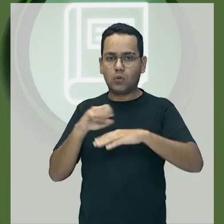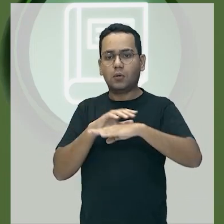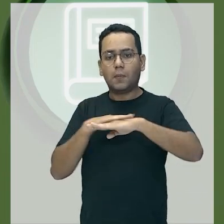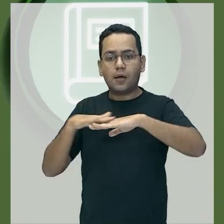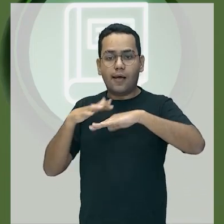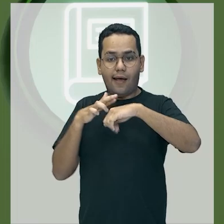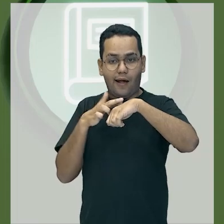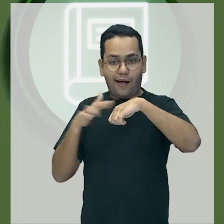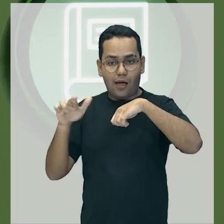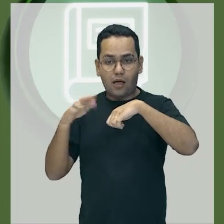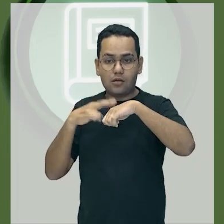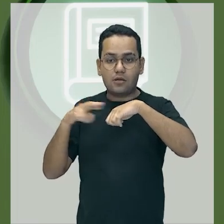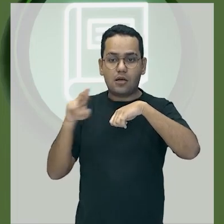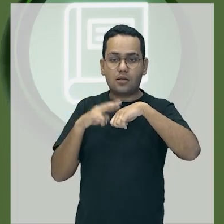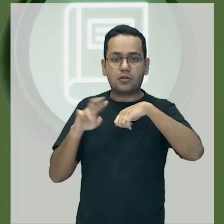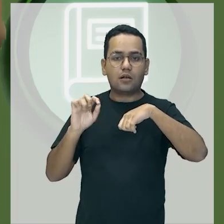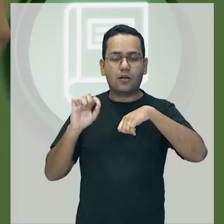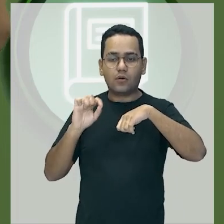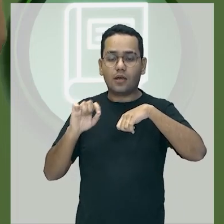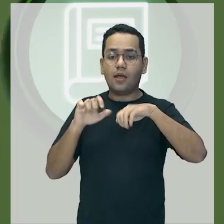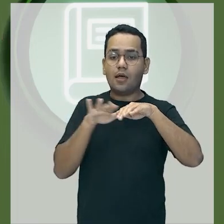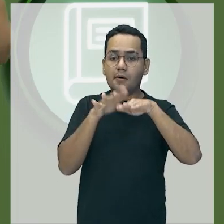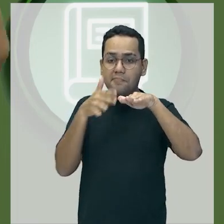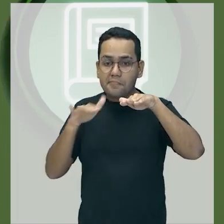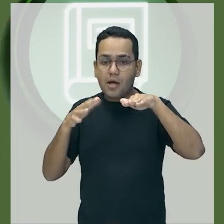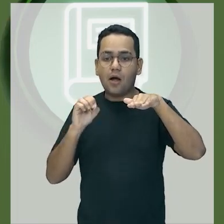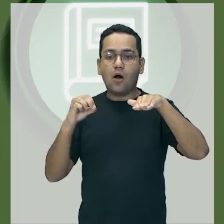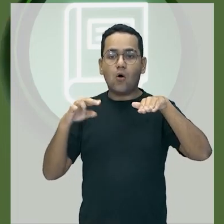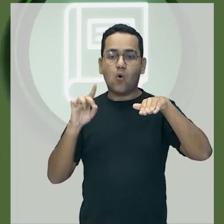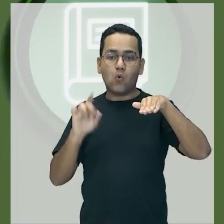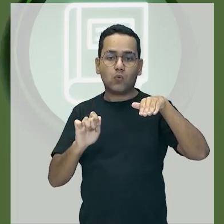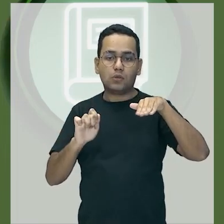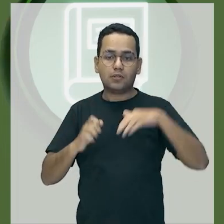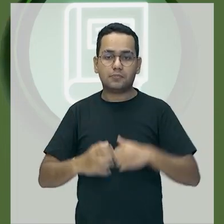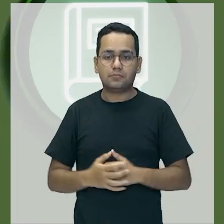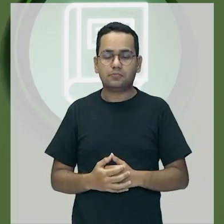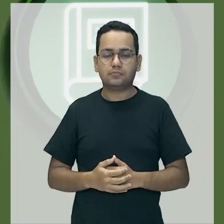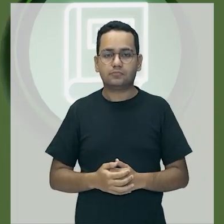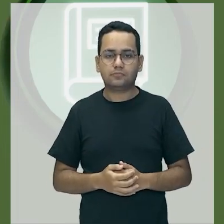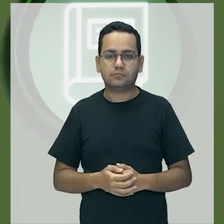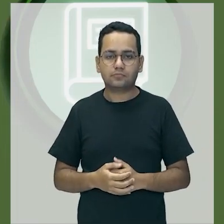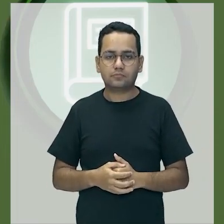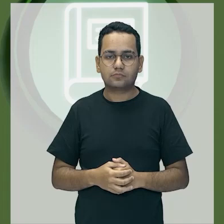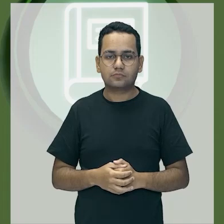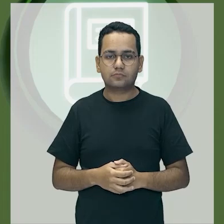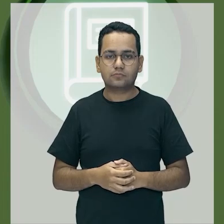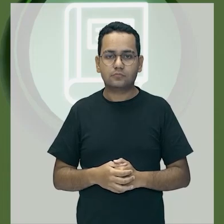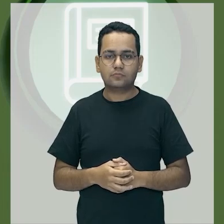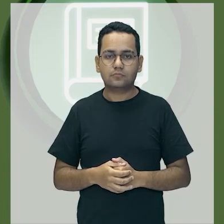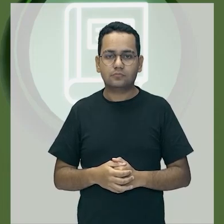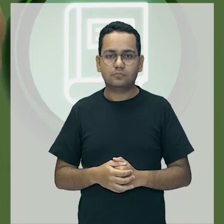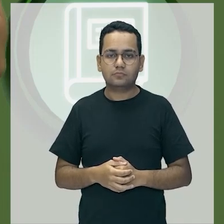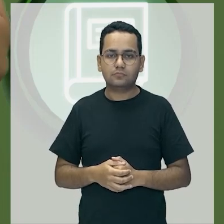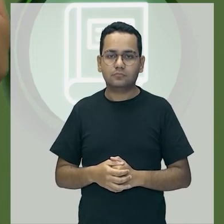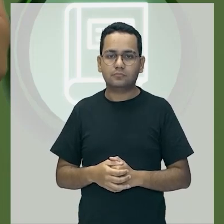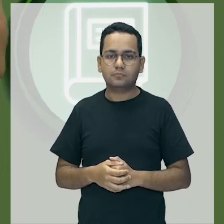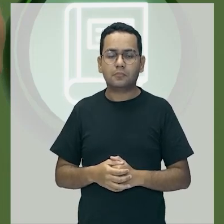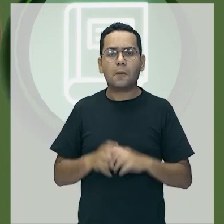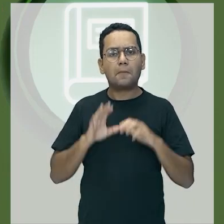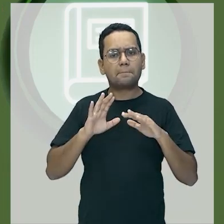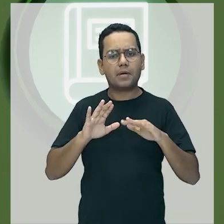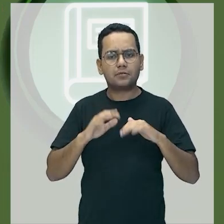radiação, ela é considerada onda, tá? A radiação, ela é considerada onda, tá, pessoal? Só que esse